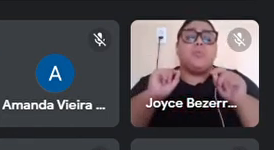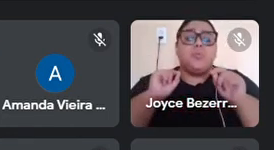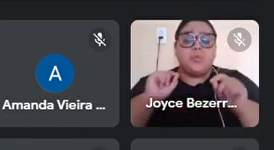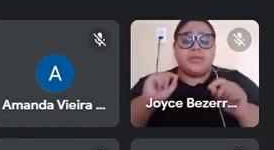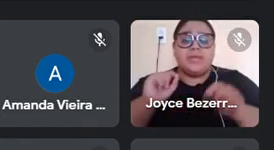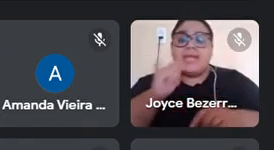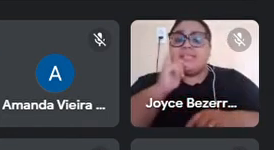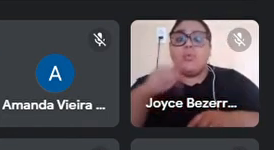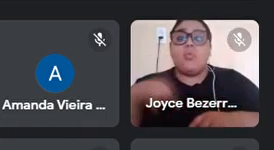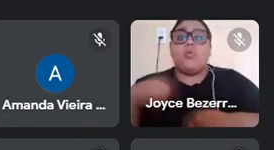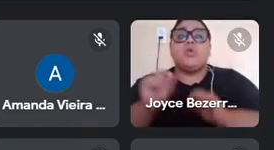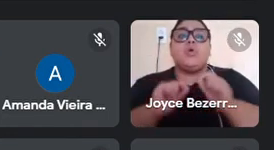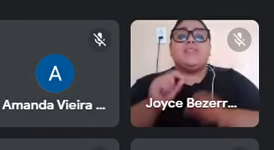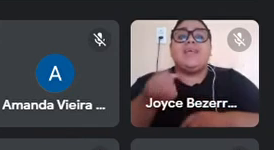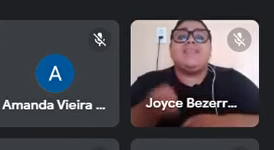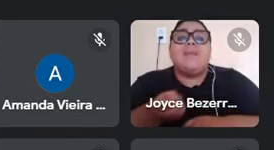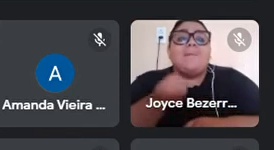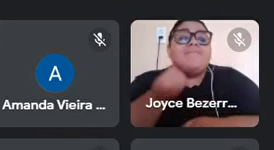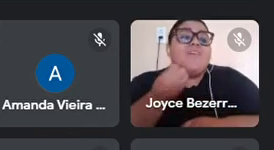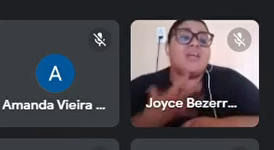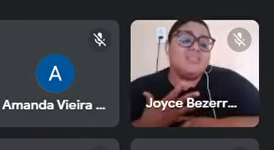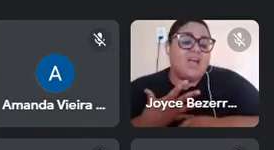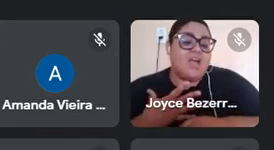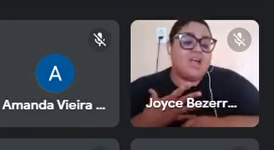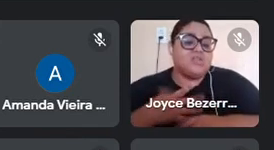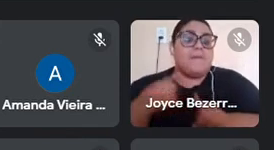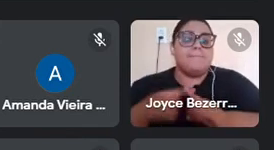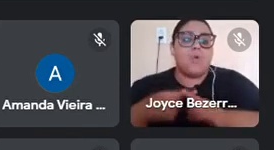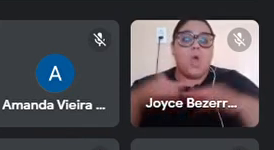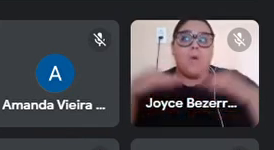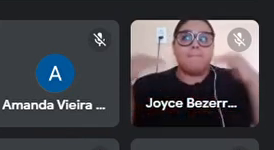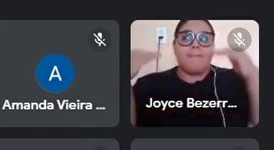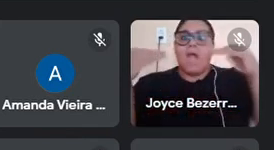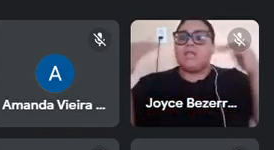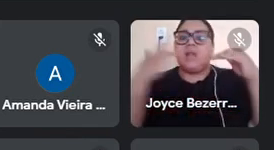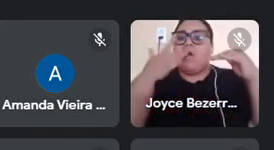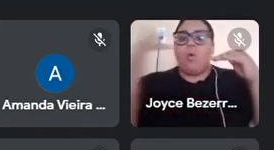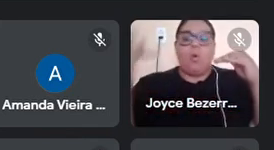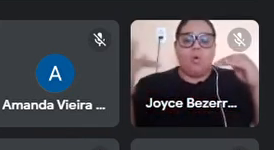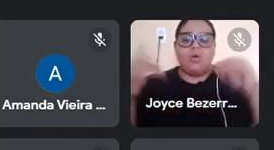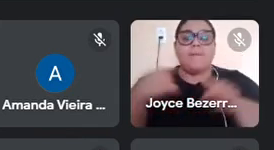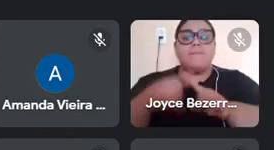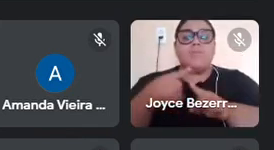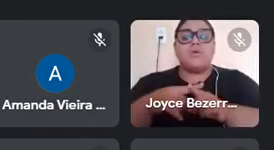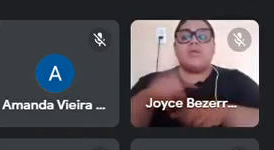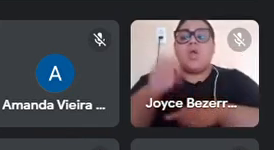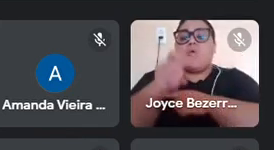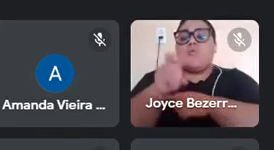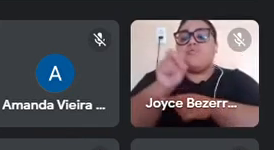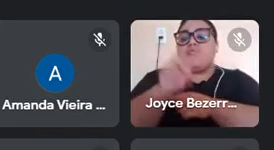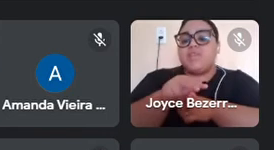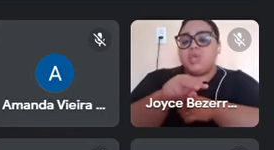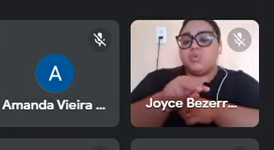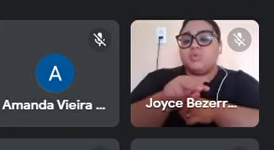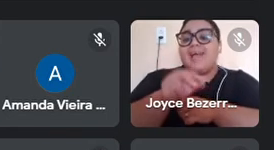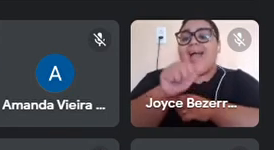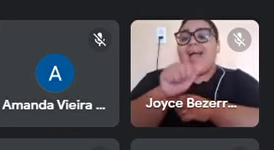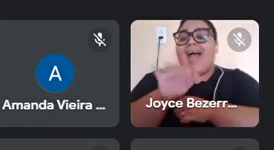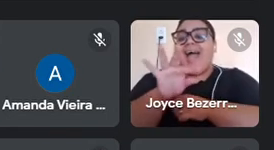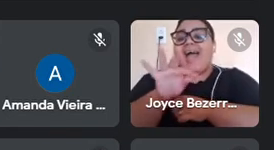de vantagem? Por que essa aqui é o padrão ouro? Porque o vírus ele foi só atenuado. Então, ele mantém